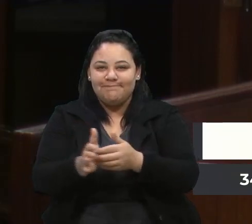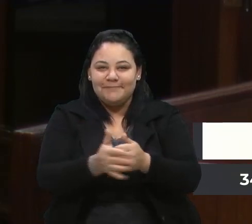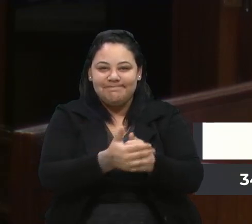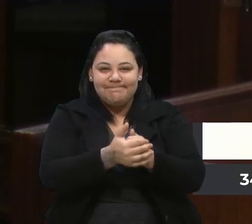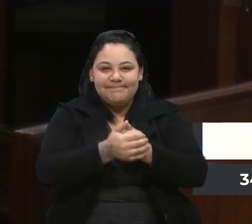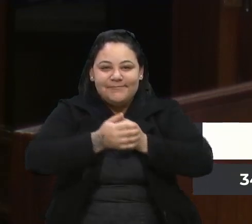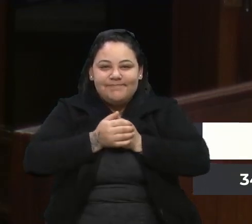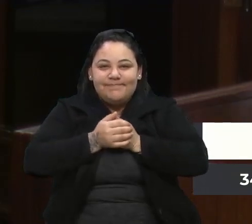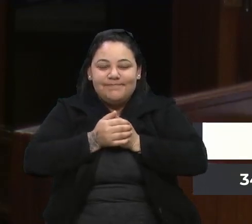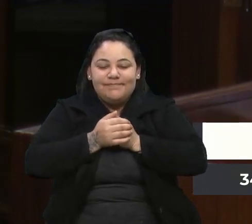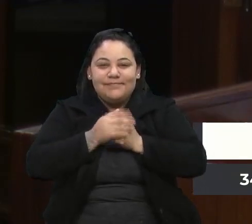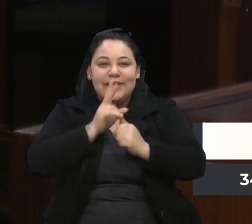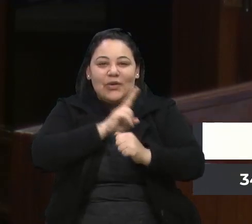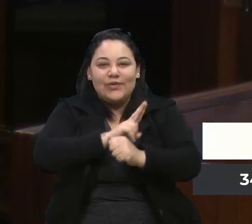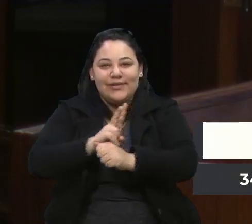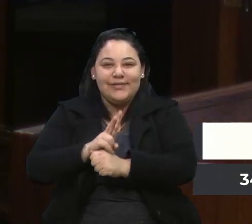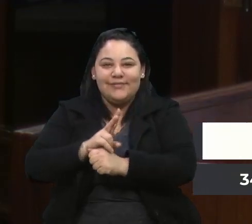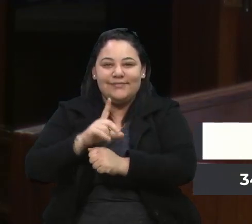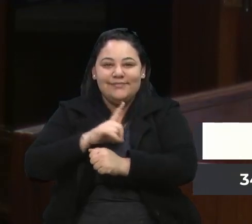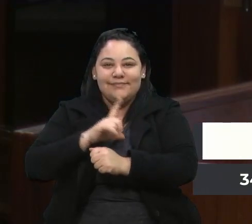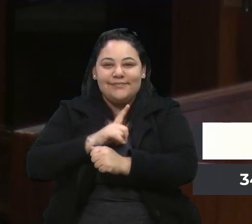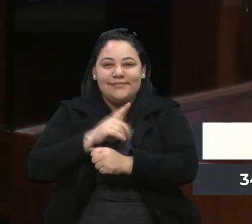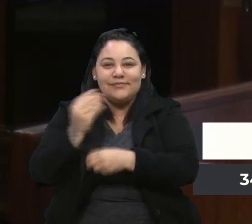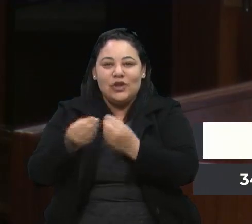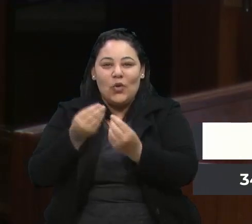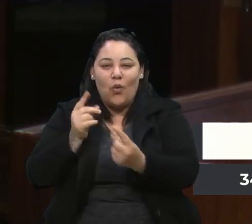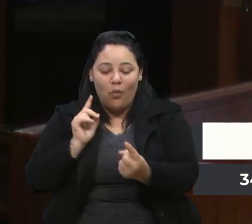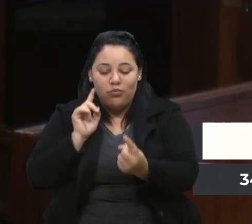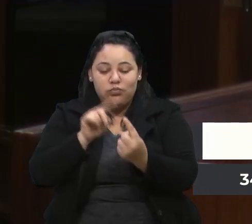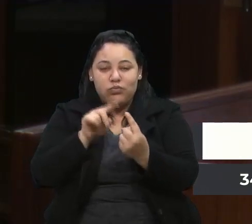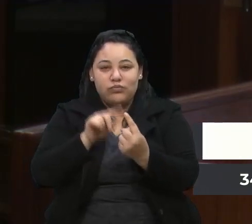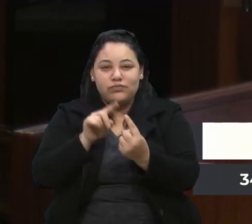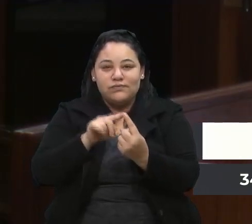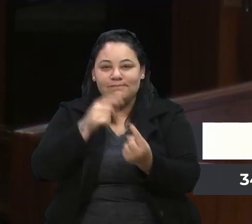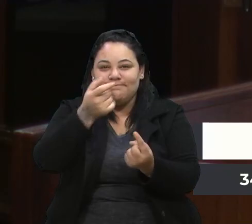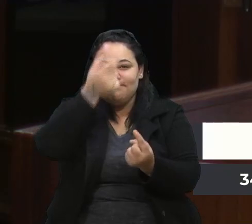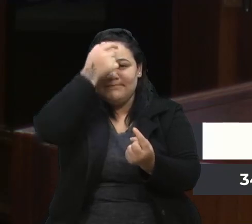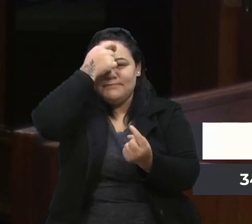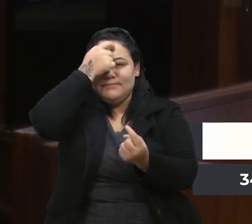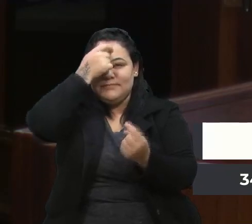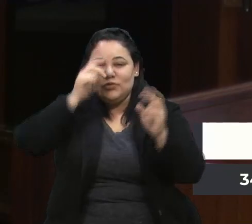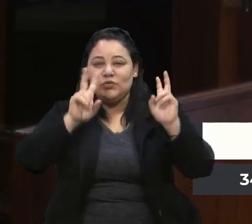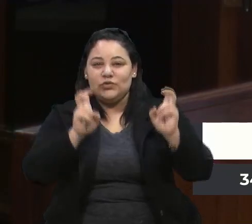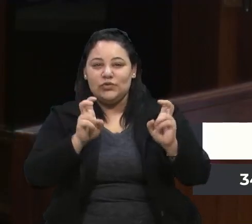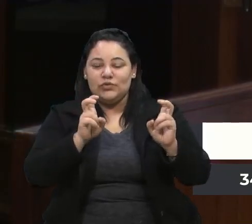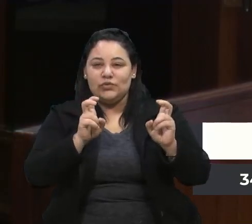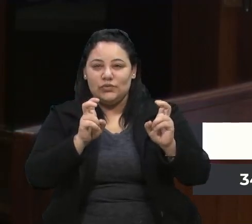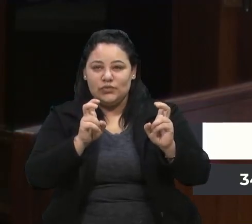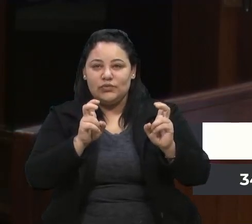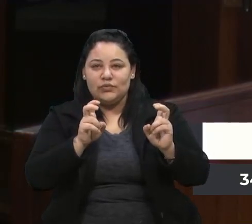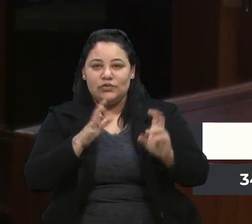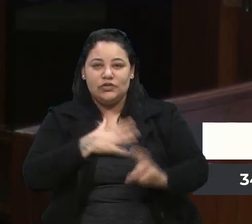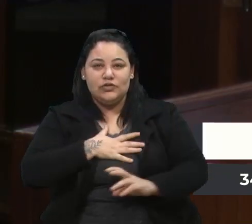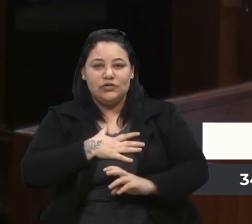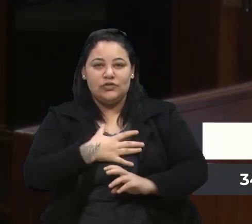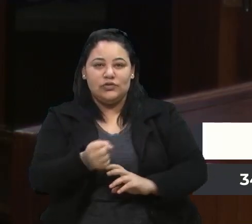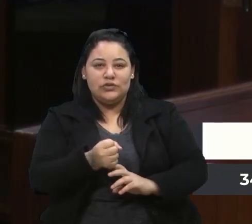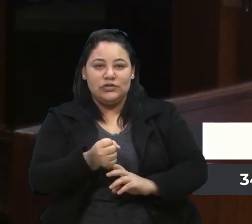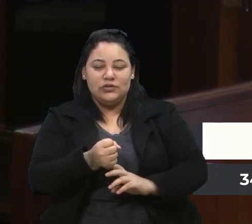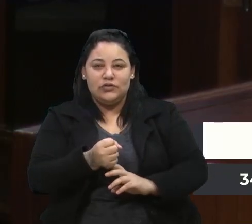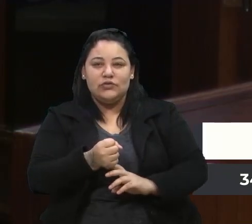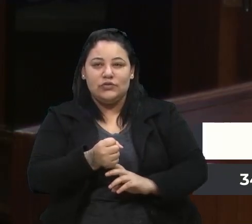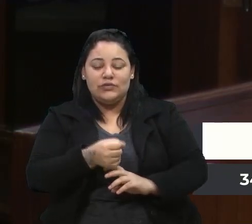movimento tem como objetivo a conscientização sobre o tema suicídio e sua prevenção. A entidade enxerga